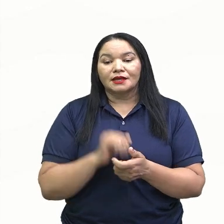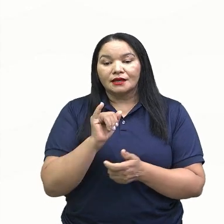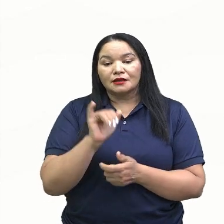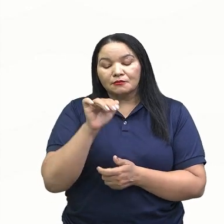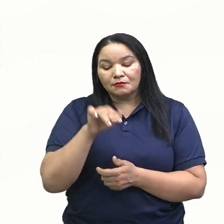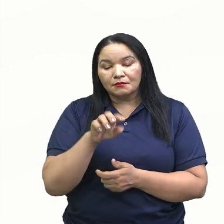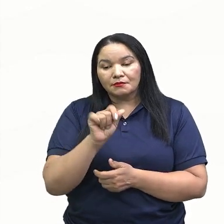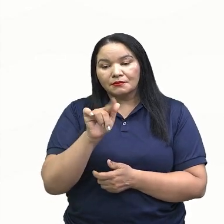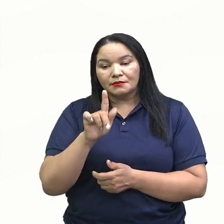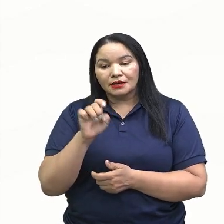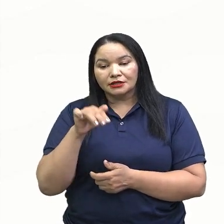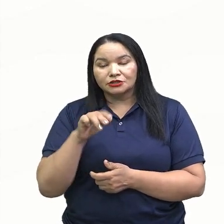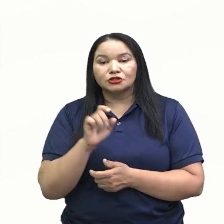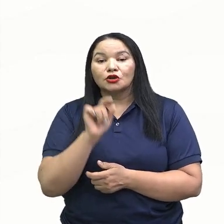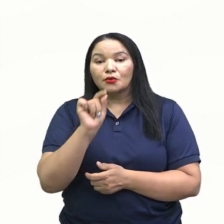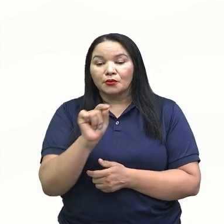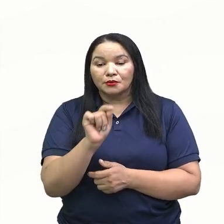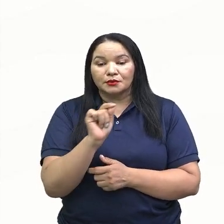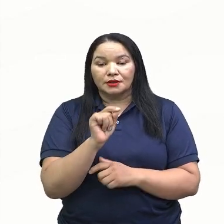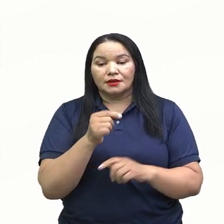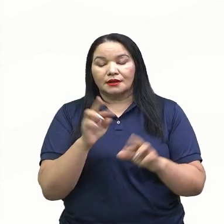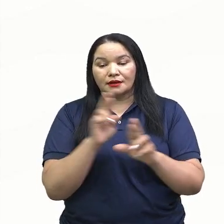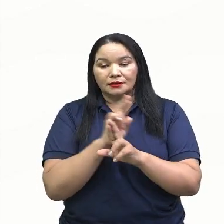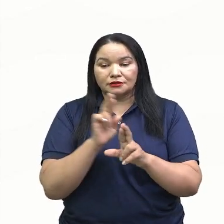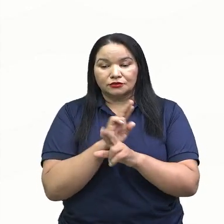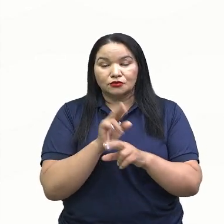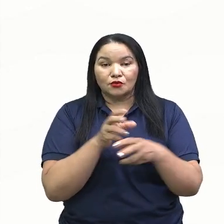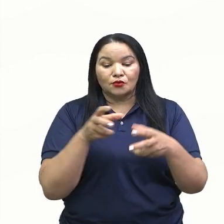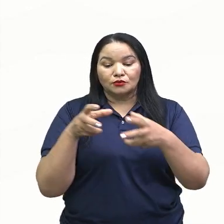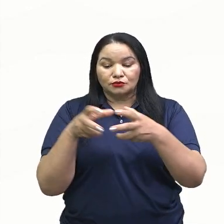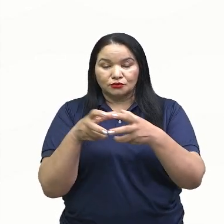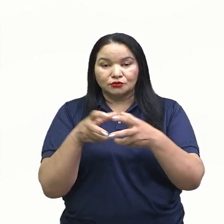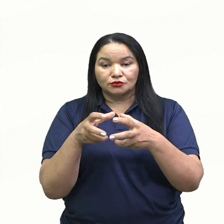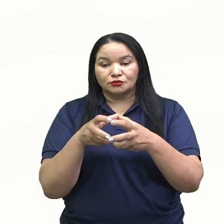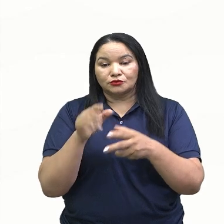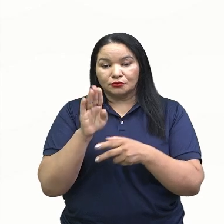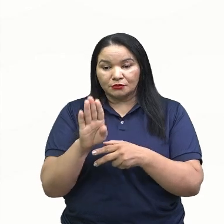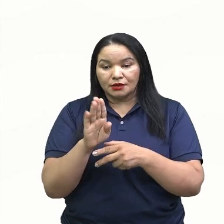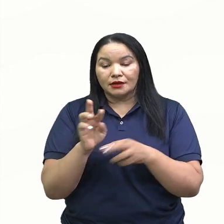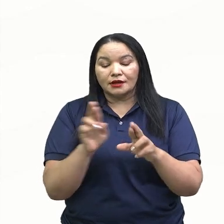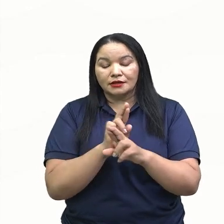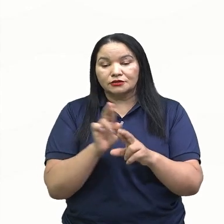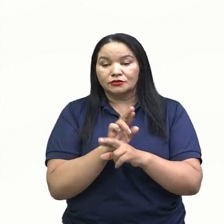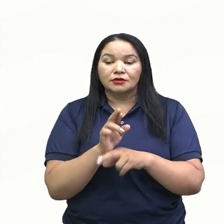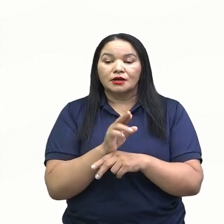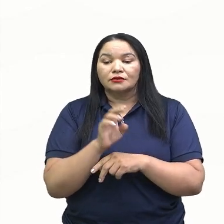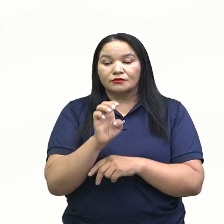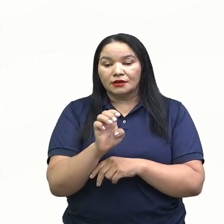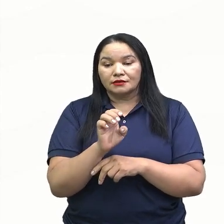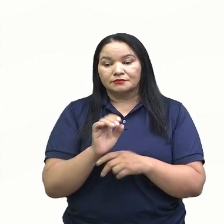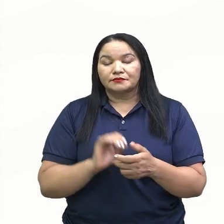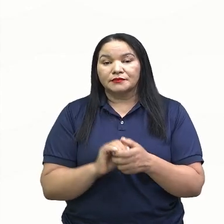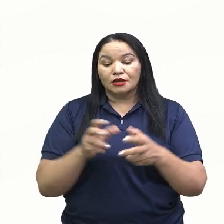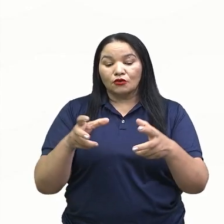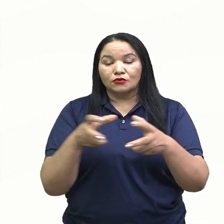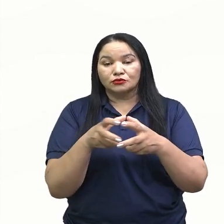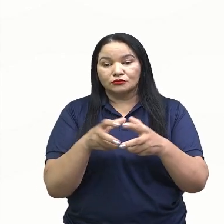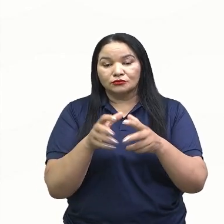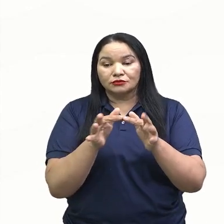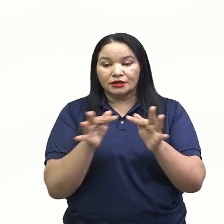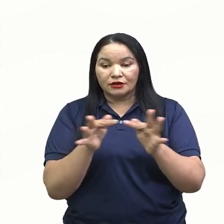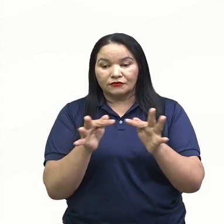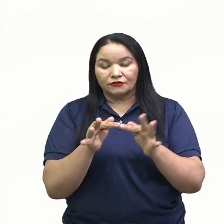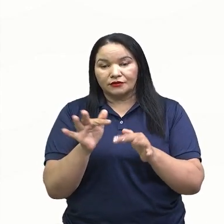Os elementos do conjunto B que foram relacionados na função F formam o conjunto imagem da